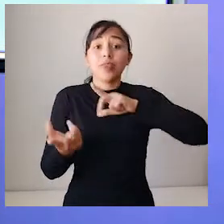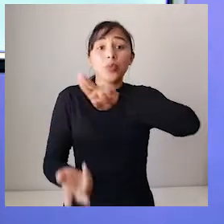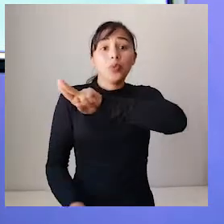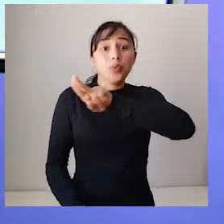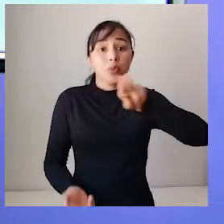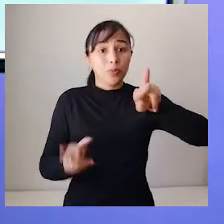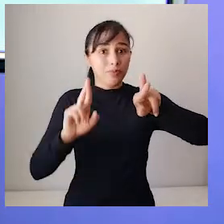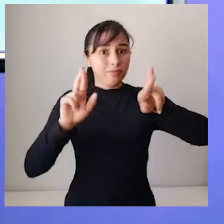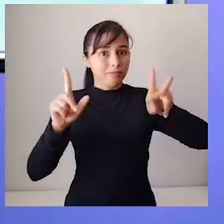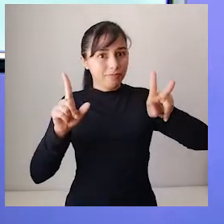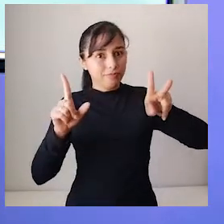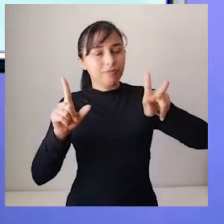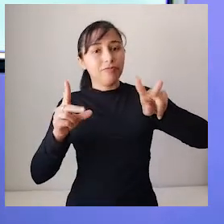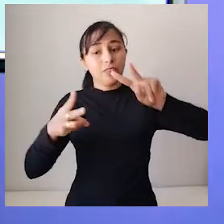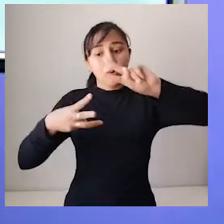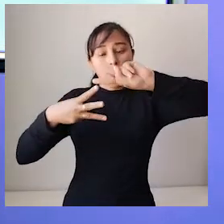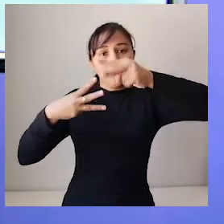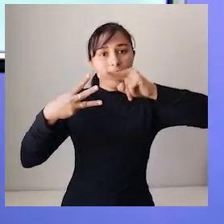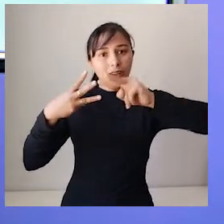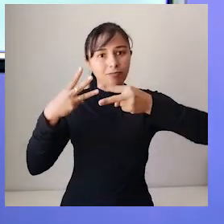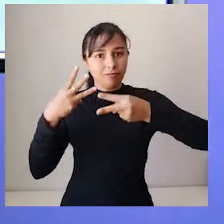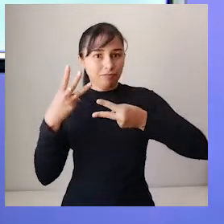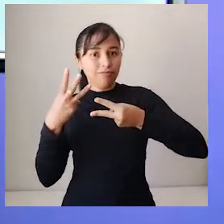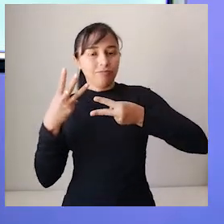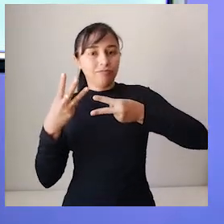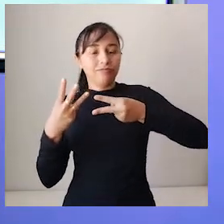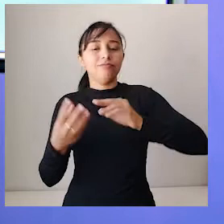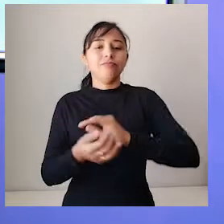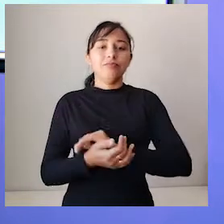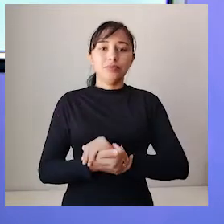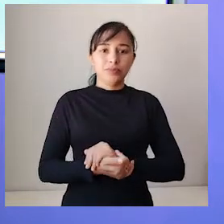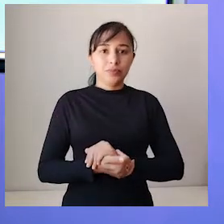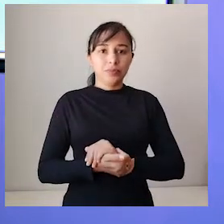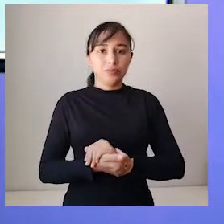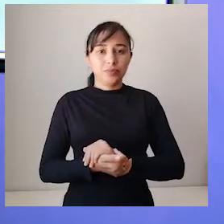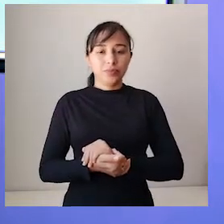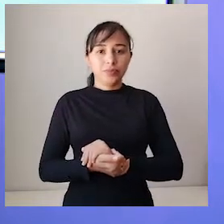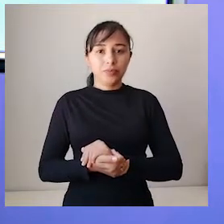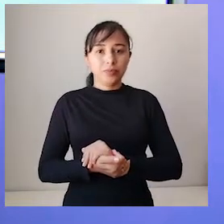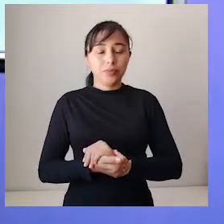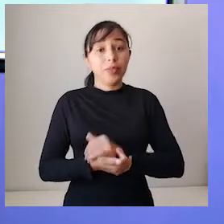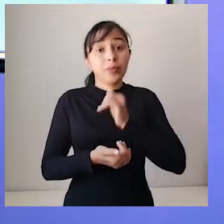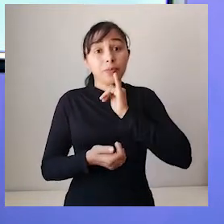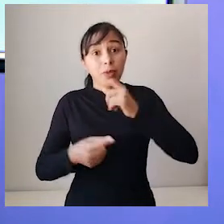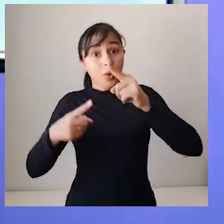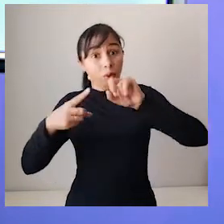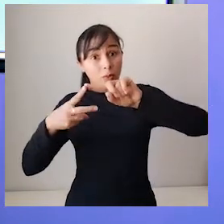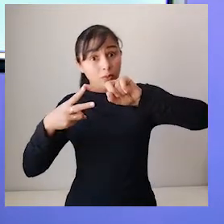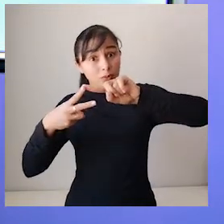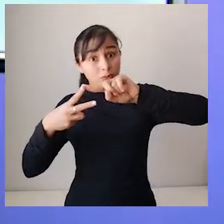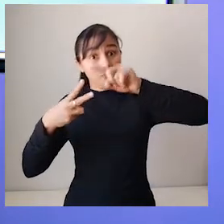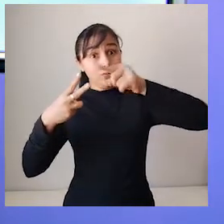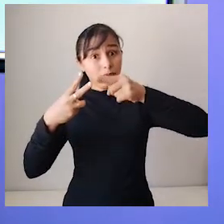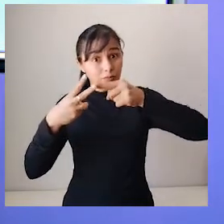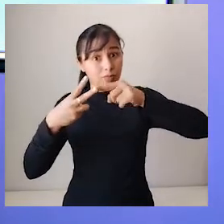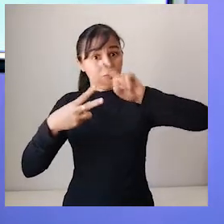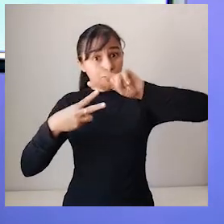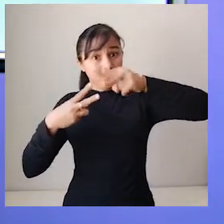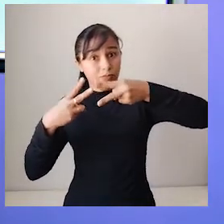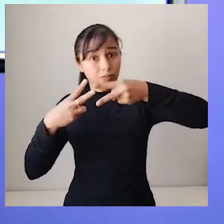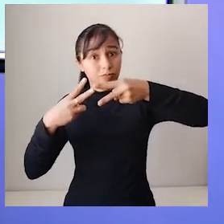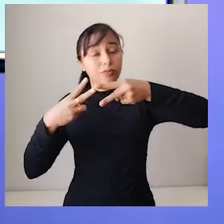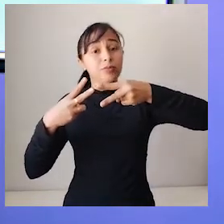diferentes de acordo com o estado físico da matéria que elas se transformam. do sólido para o